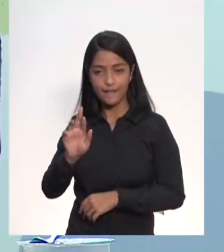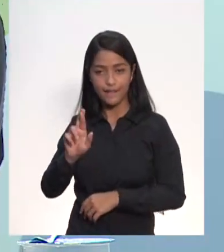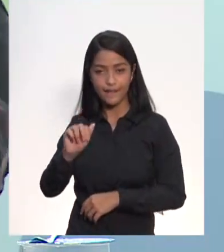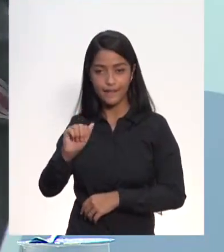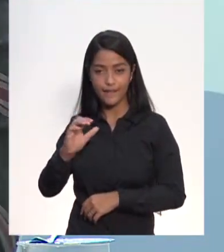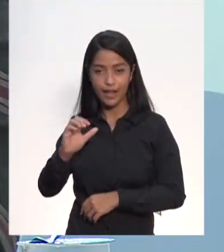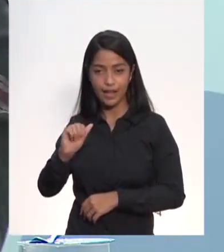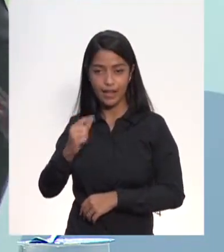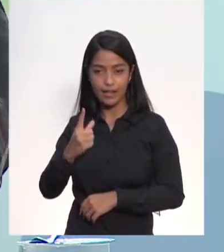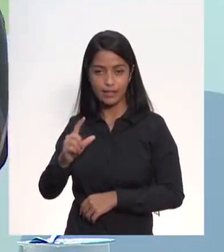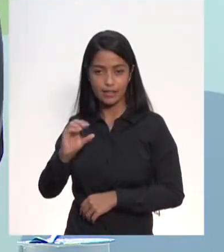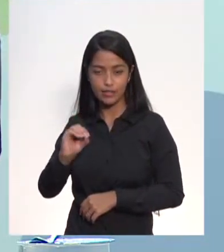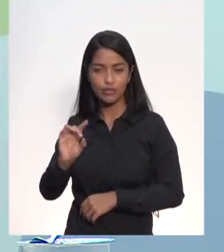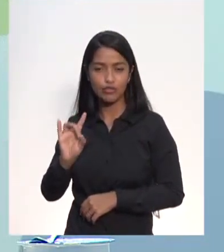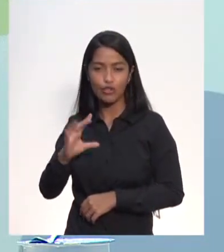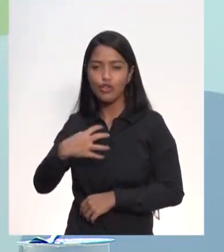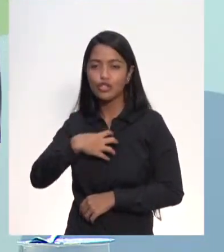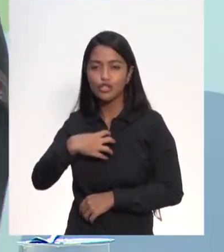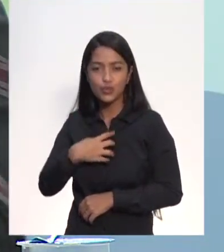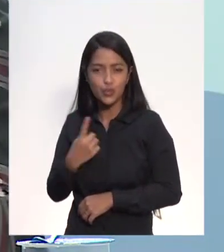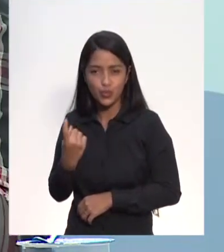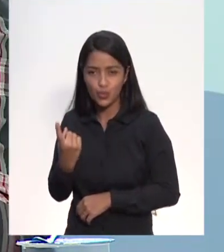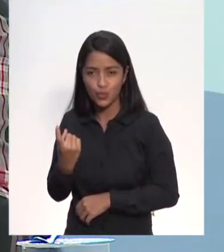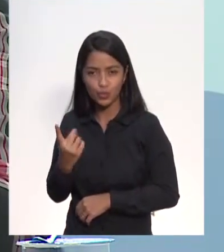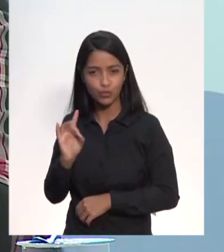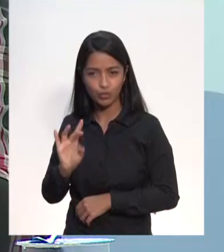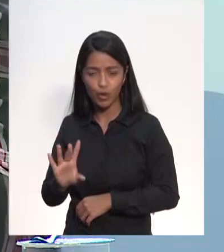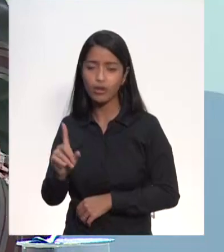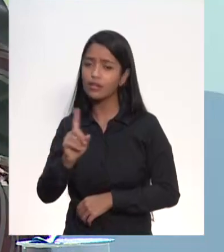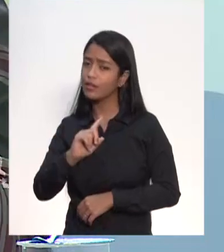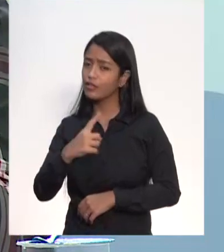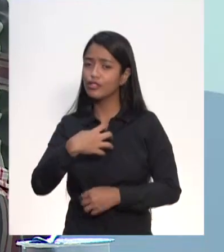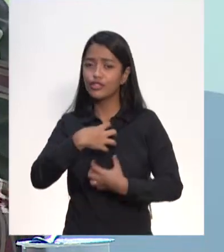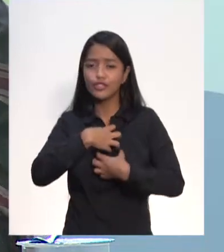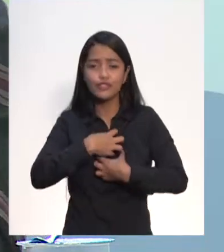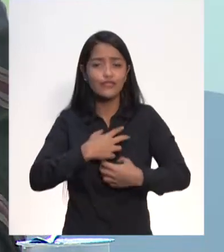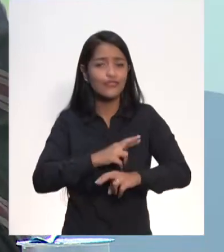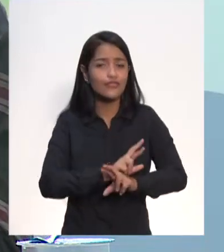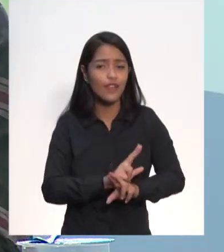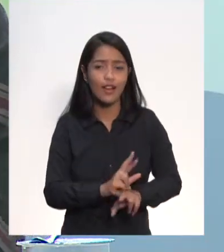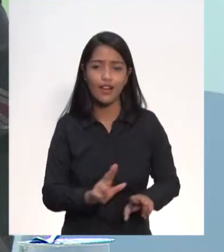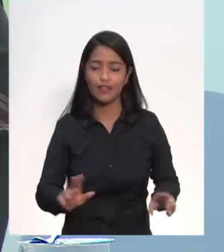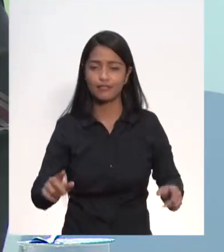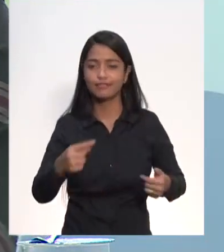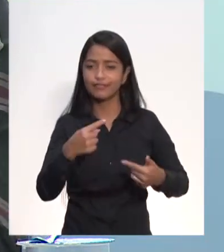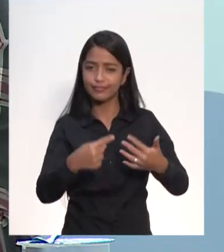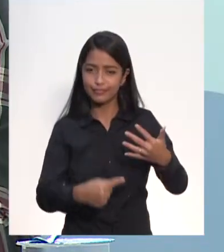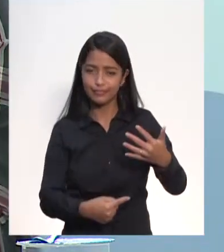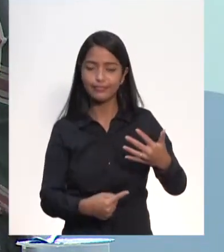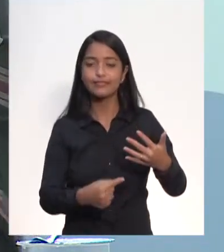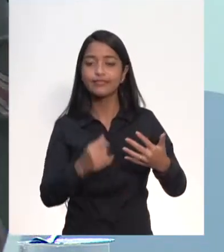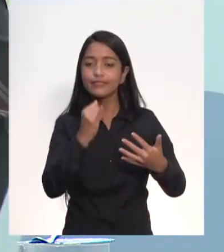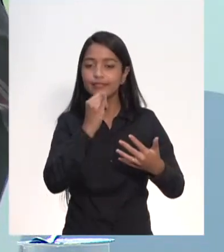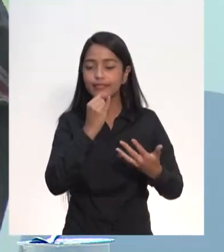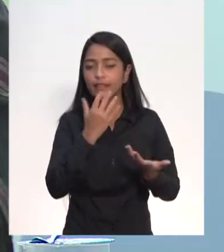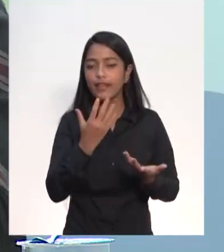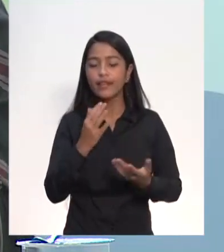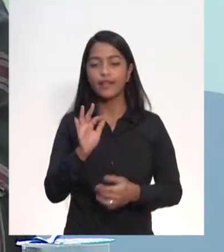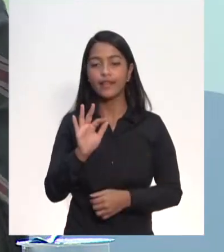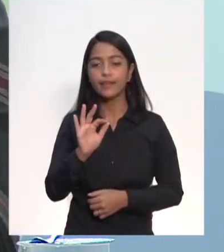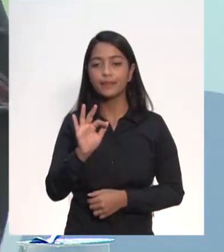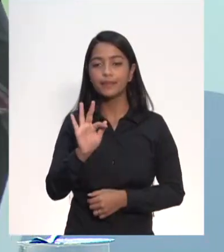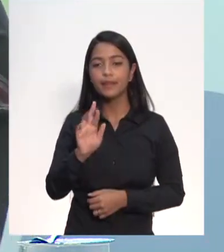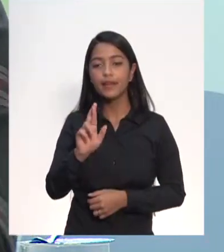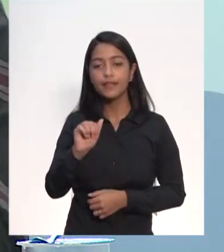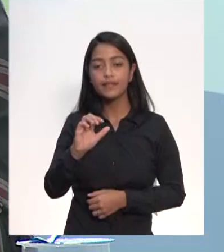de um todo e uma divisão, mas como representação de fração,